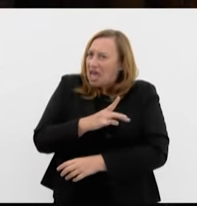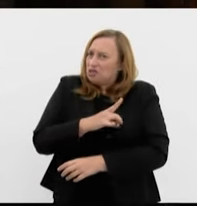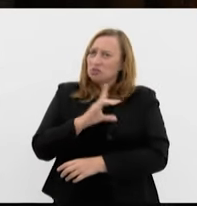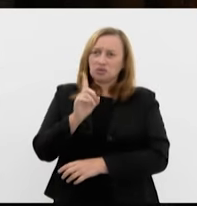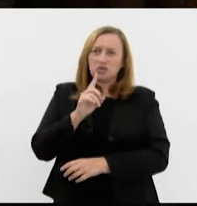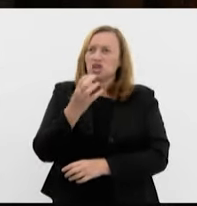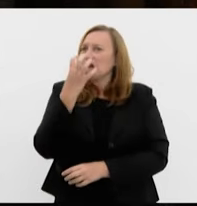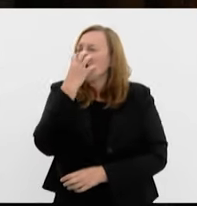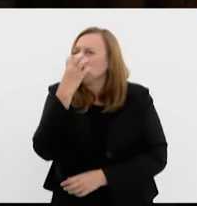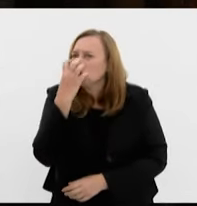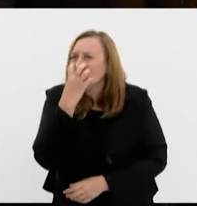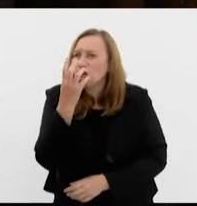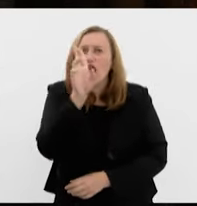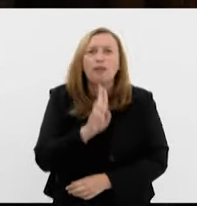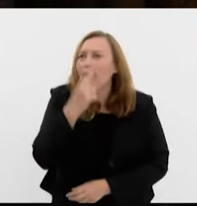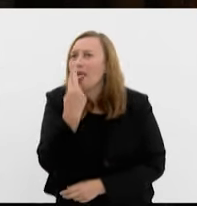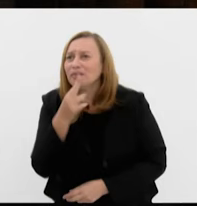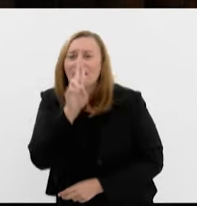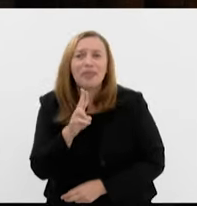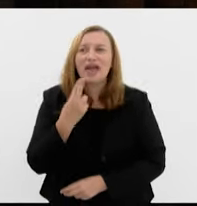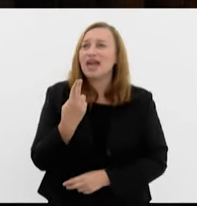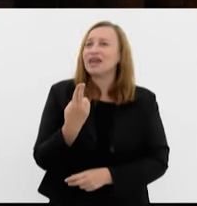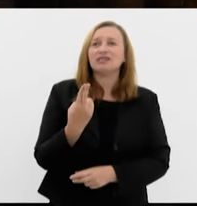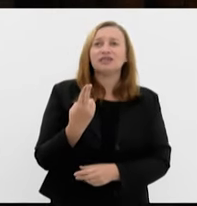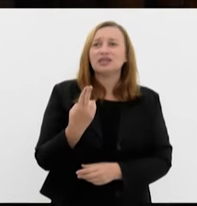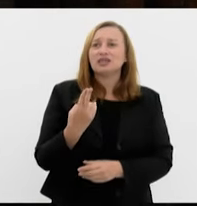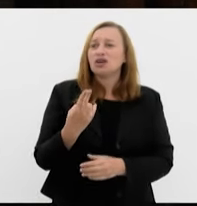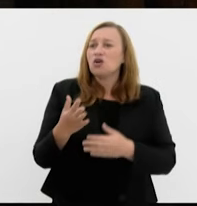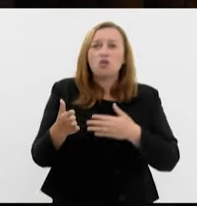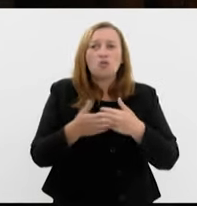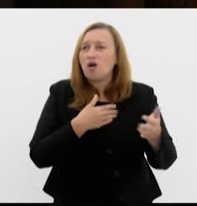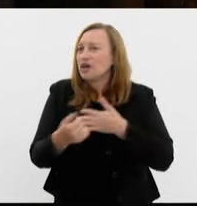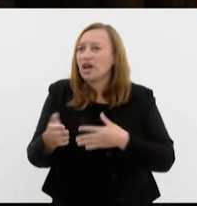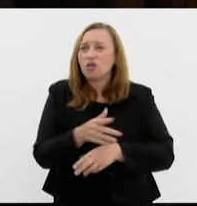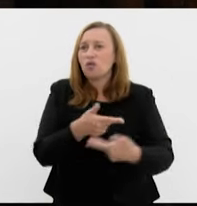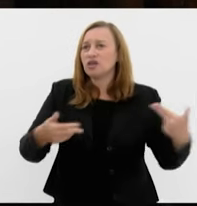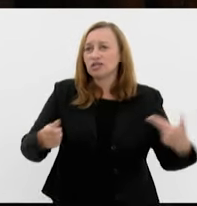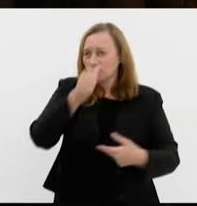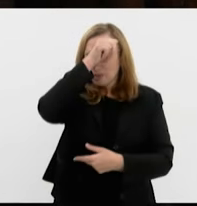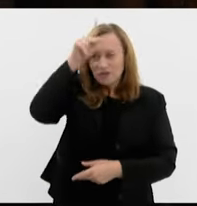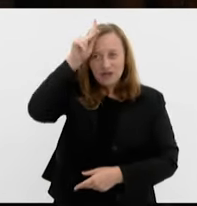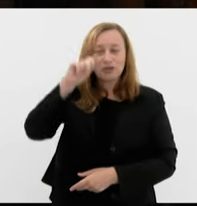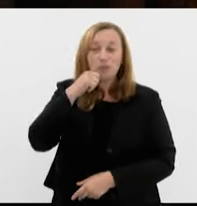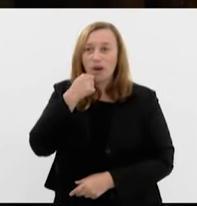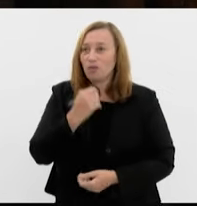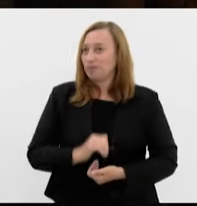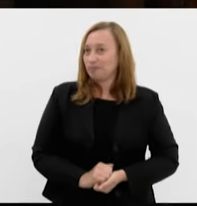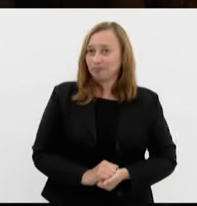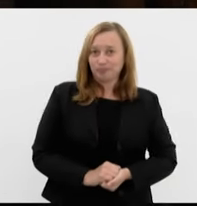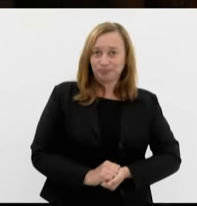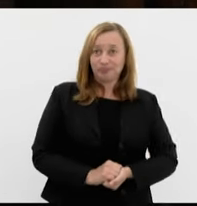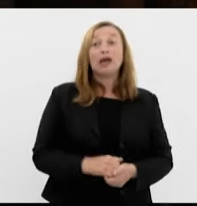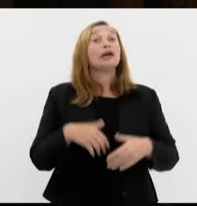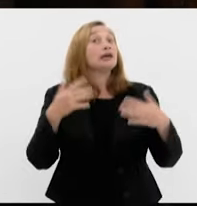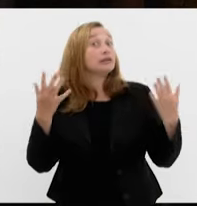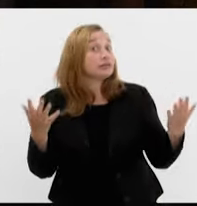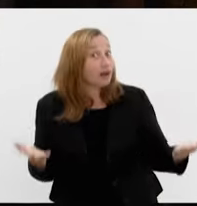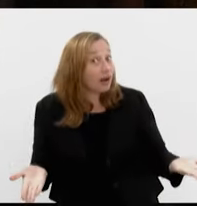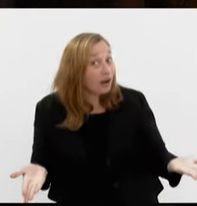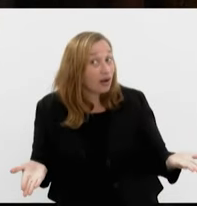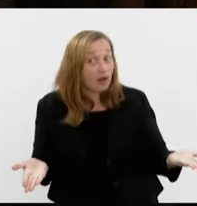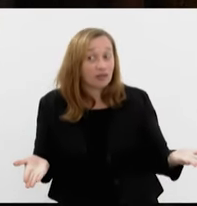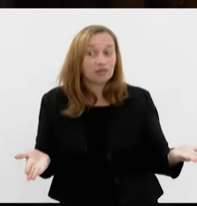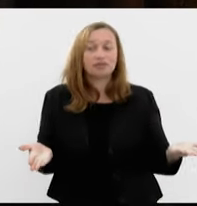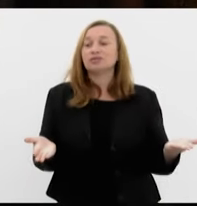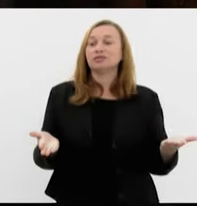cachorrinho picolé menudinho do prefeito Eduardo paz então quero aqui encerrar